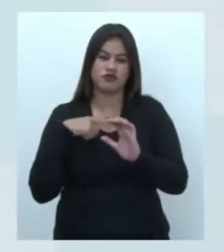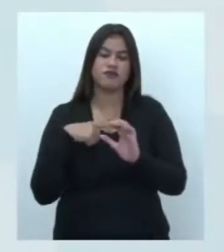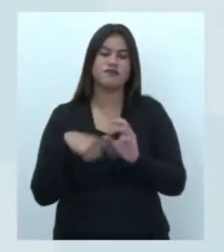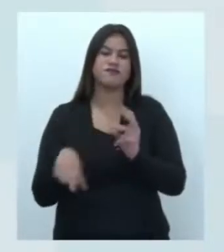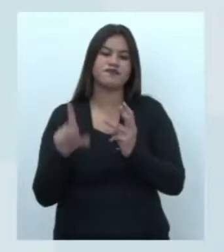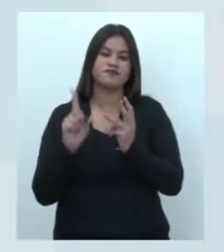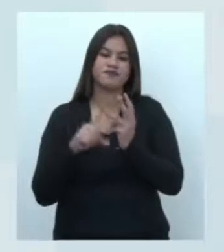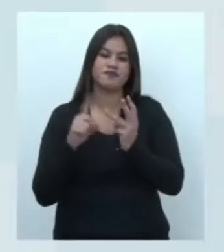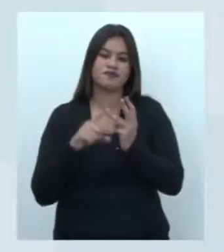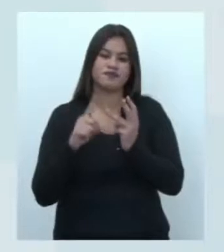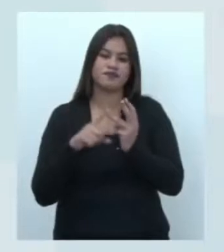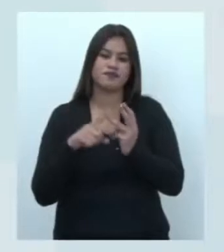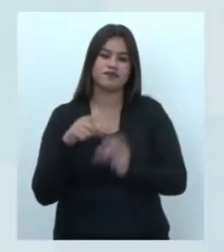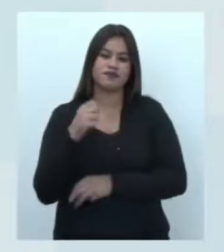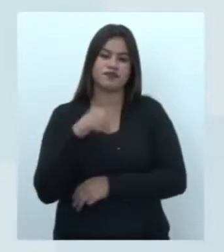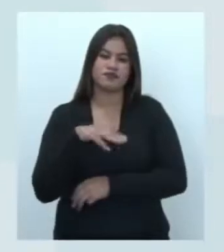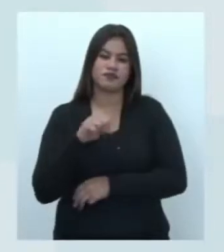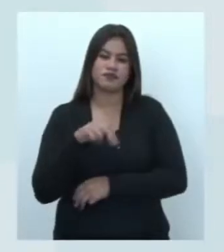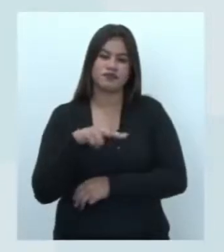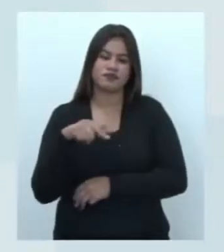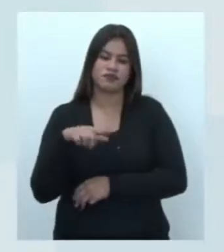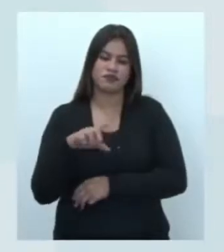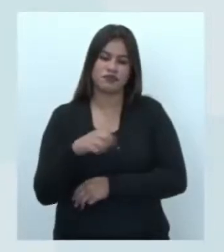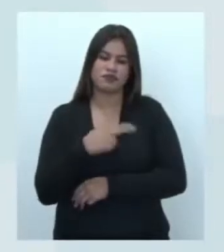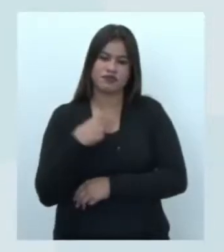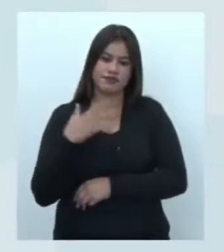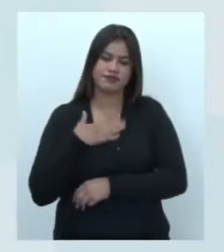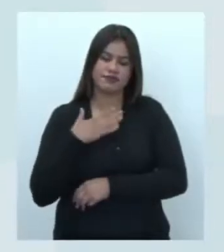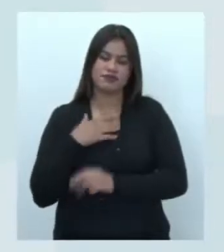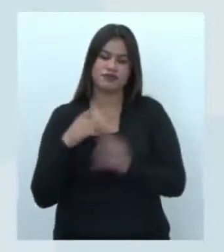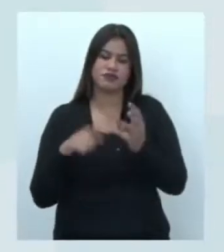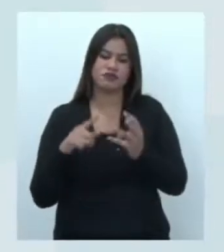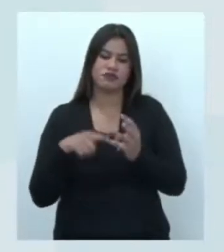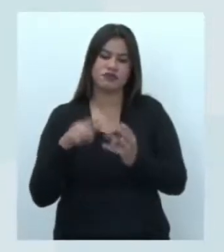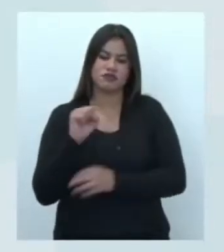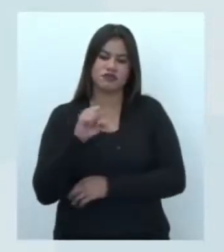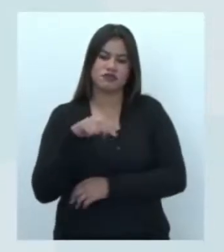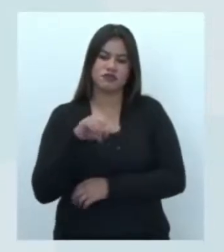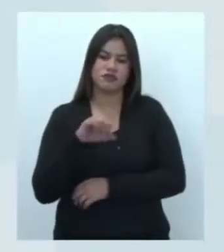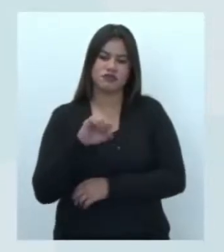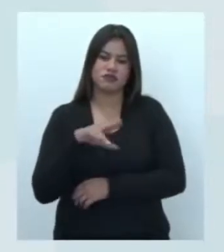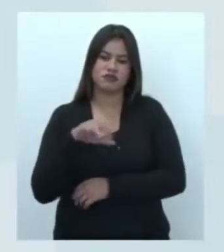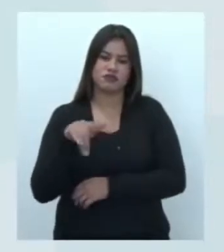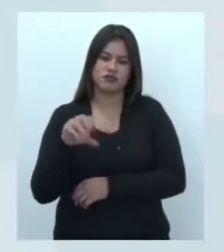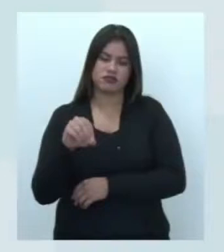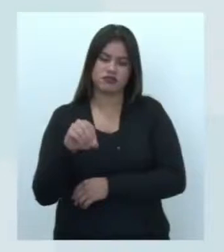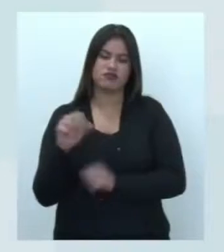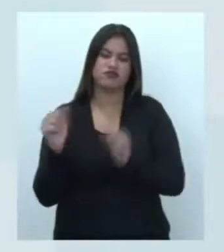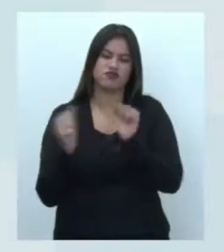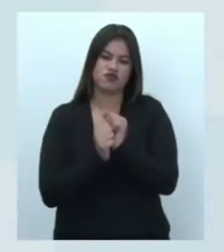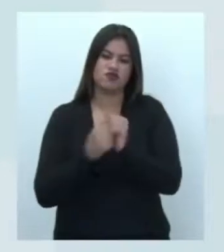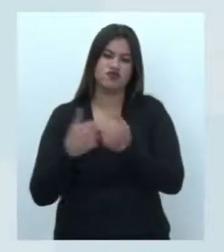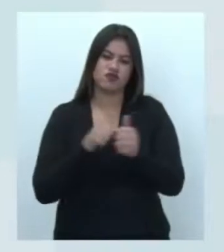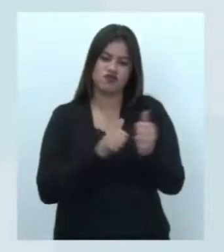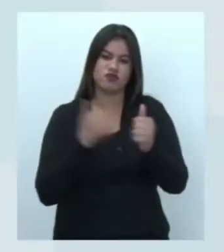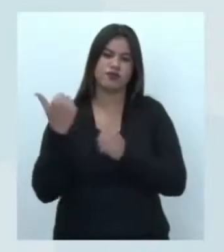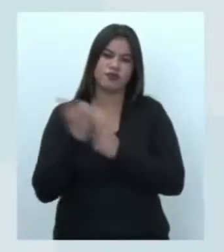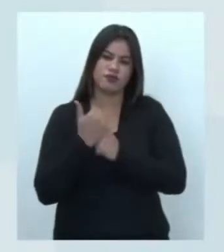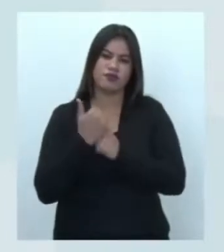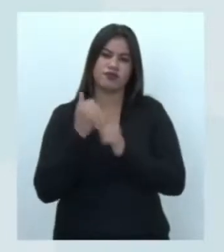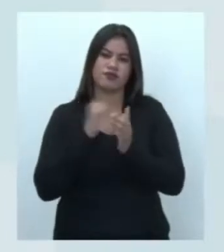de um vídeo, eu que sou a professora Milene, e o professor Sérgio Luiz Damiati, que também aí nos acompanha, nos apoia